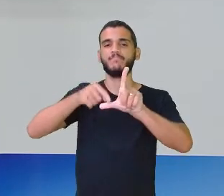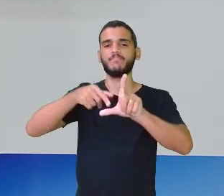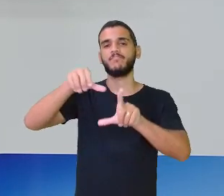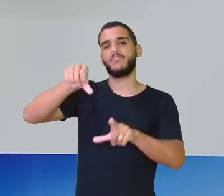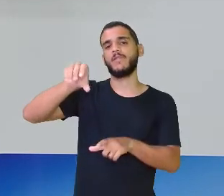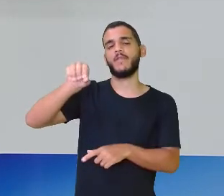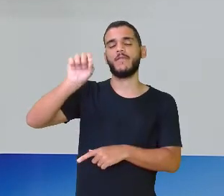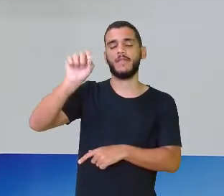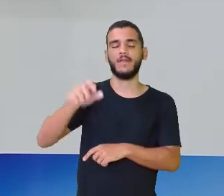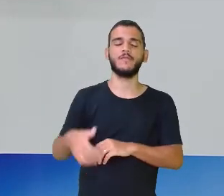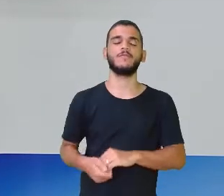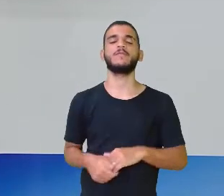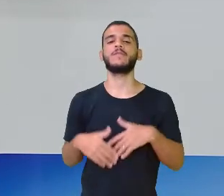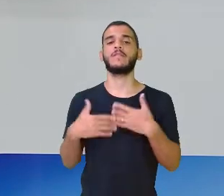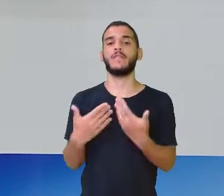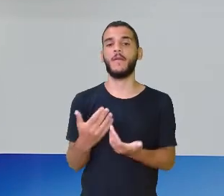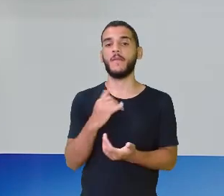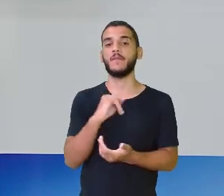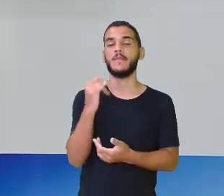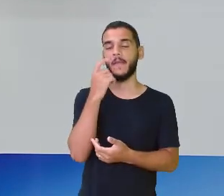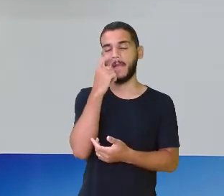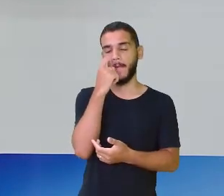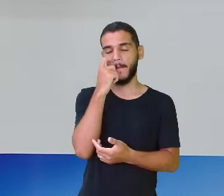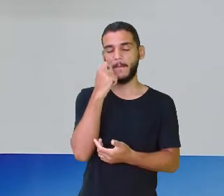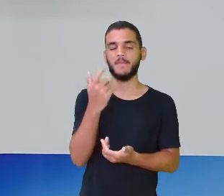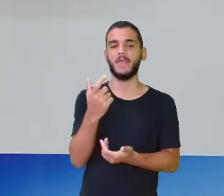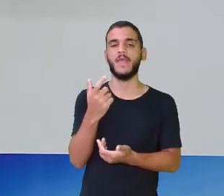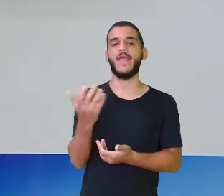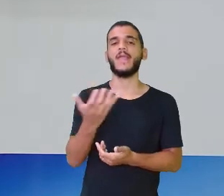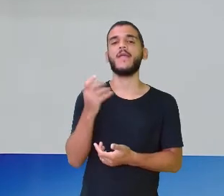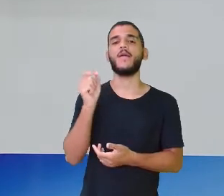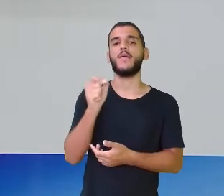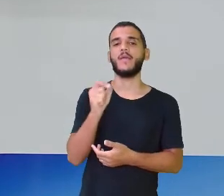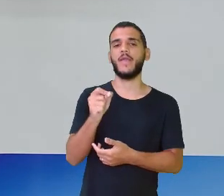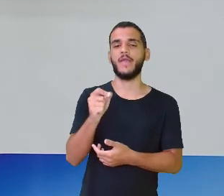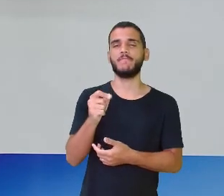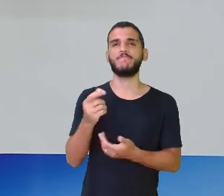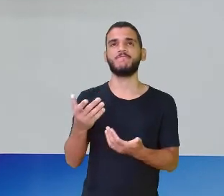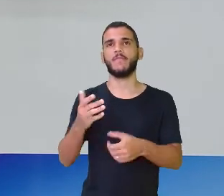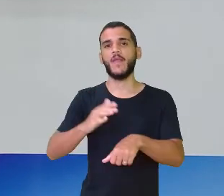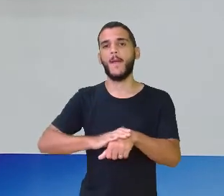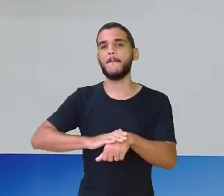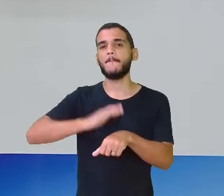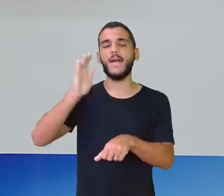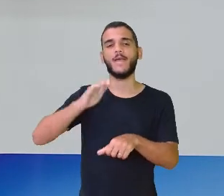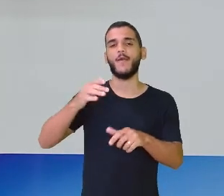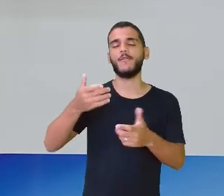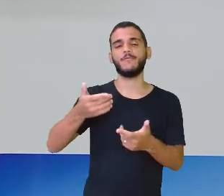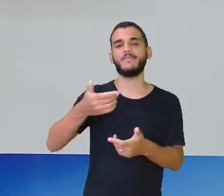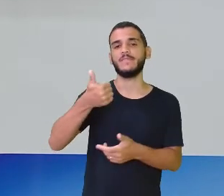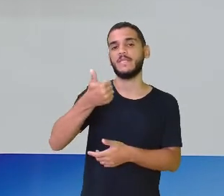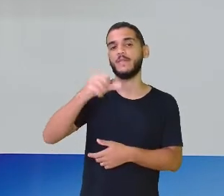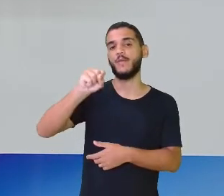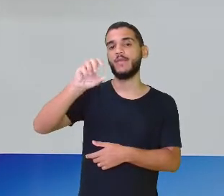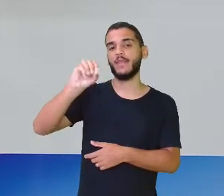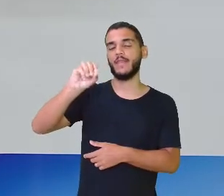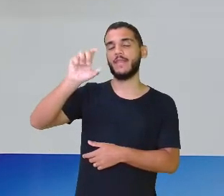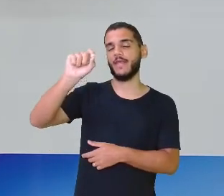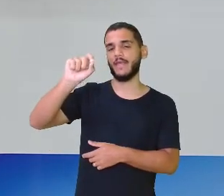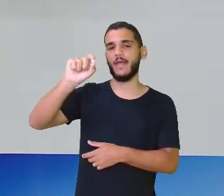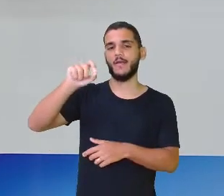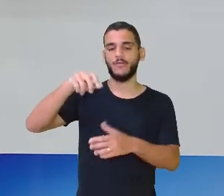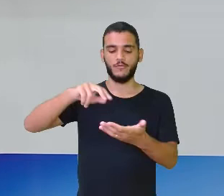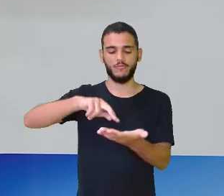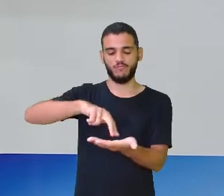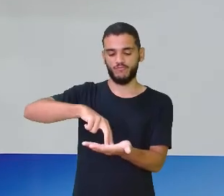90 graus. Se eu quisesse um ângulo maior, um ângulo de 180, meia volta. Se eu